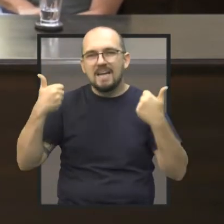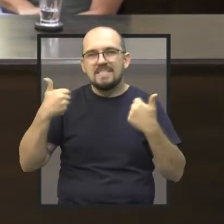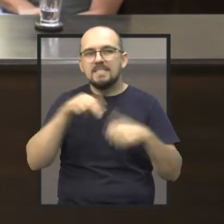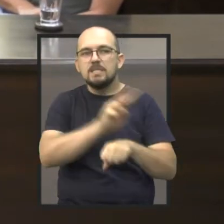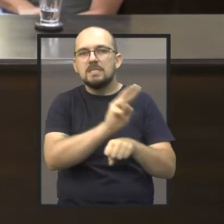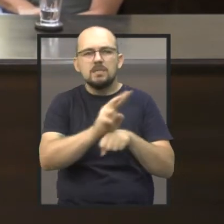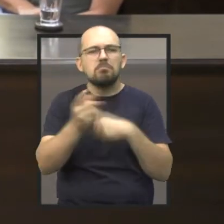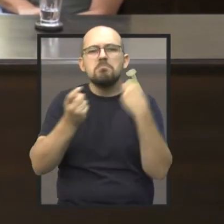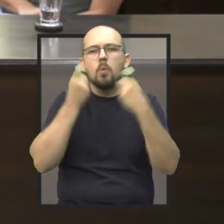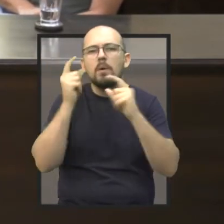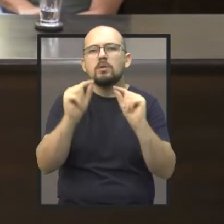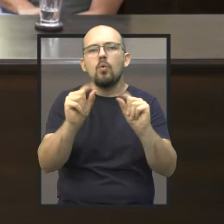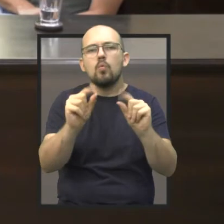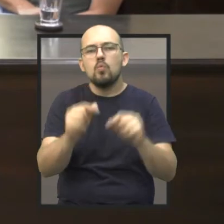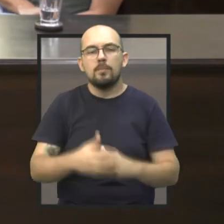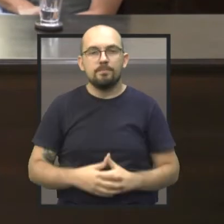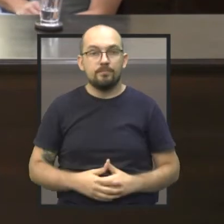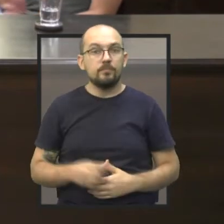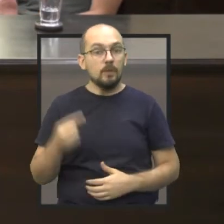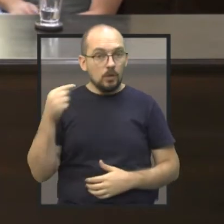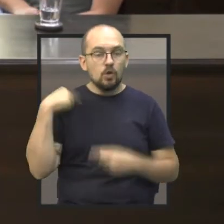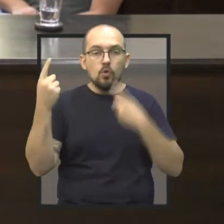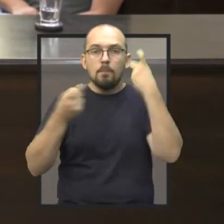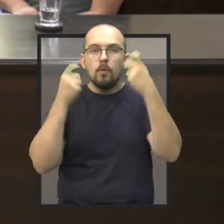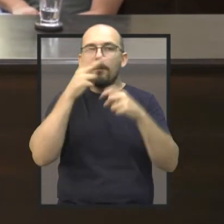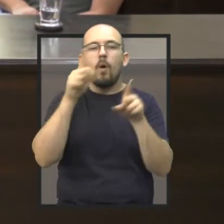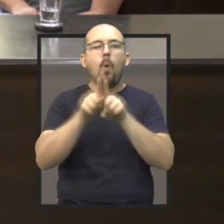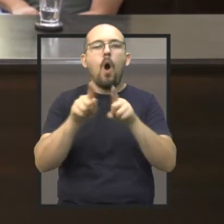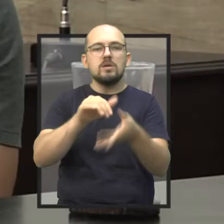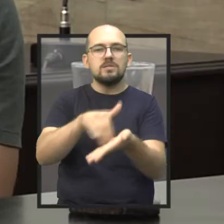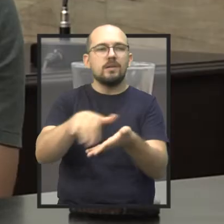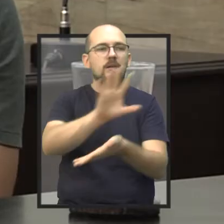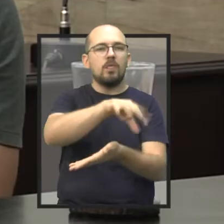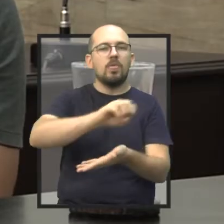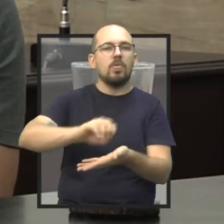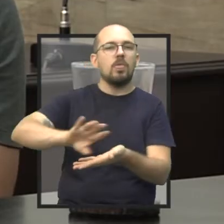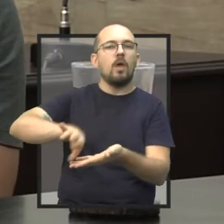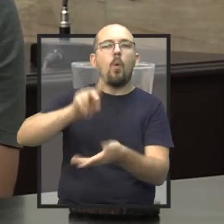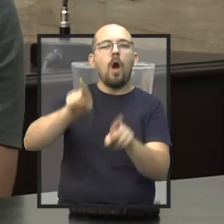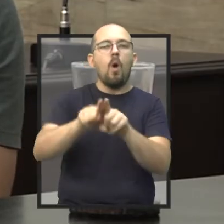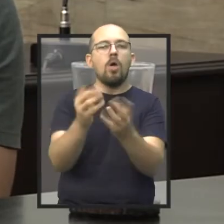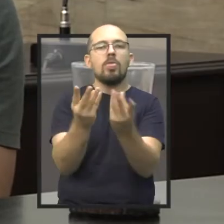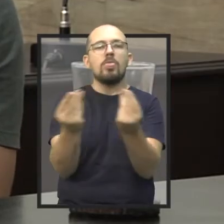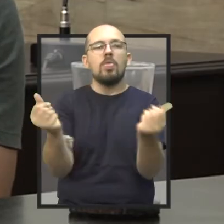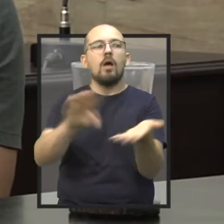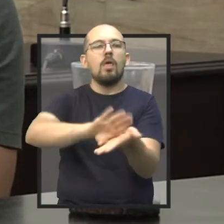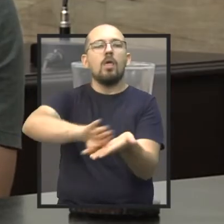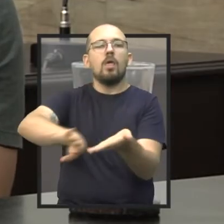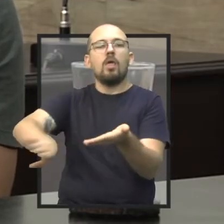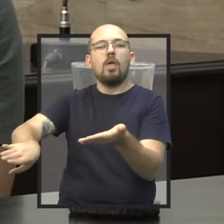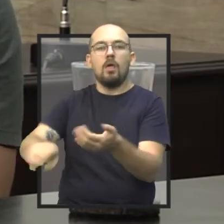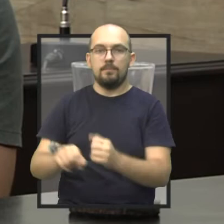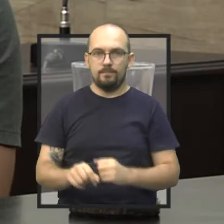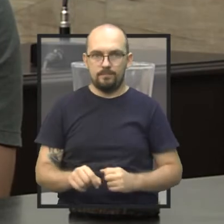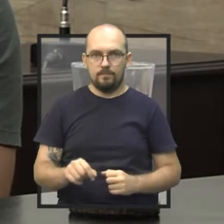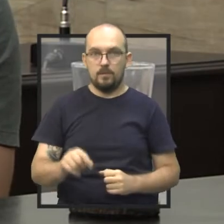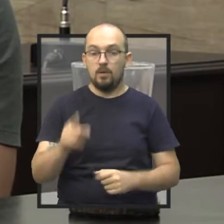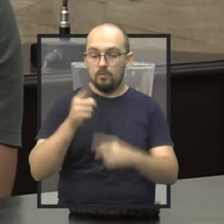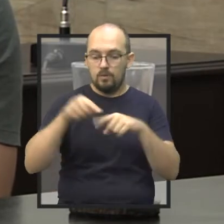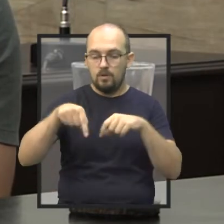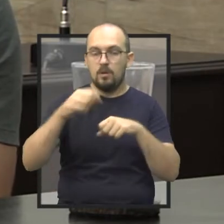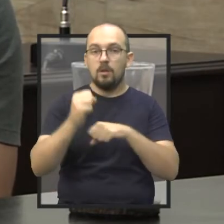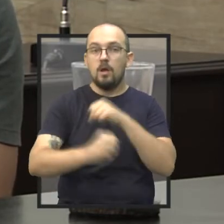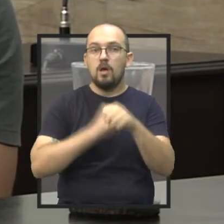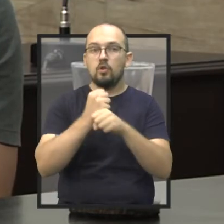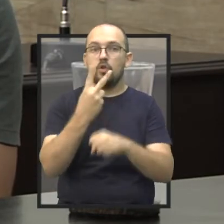é a preocupação exatamente? A preocupação é da Secretaria cair no esquecimento. Então nós temos aqui esse momento de transição do ano de